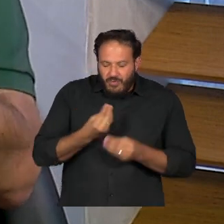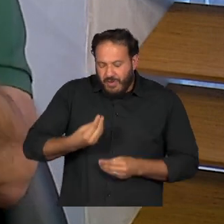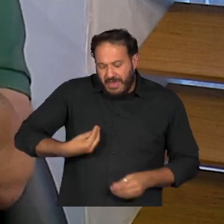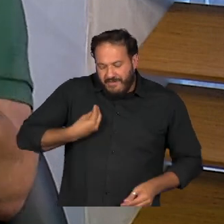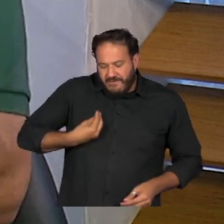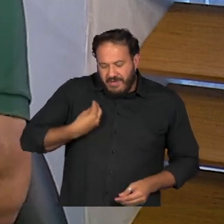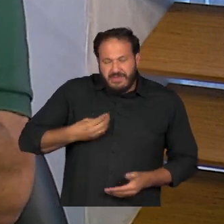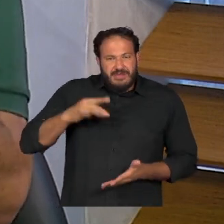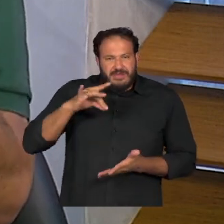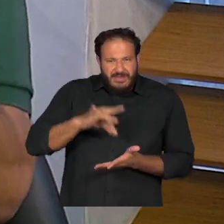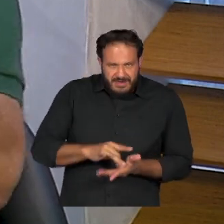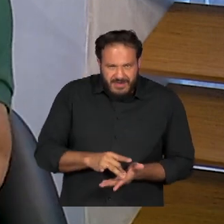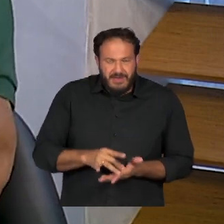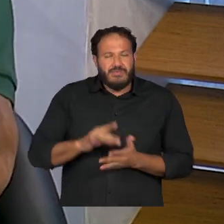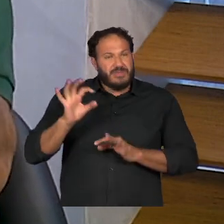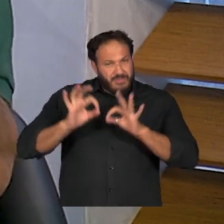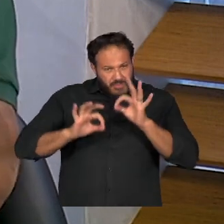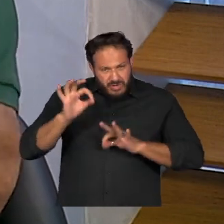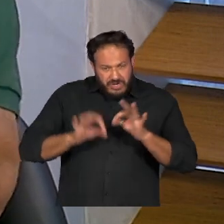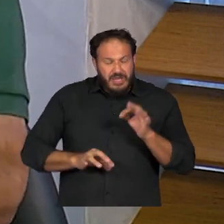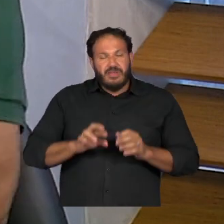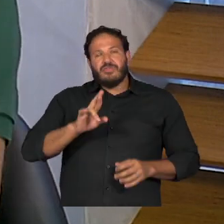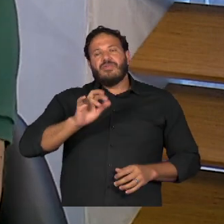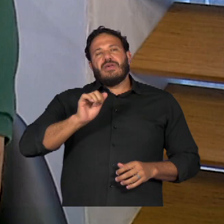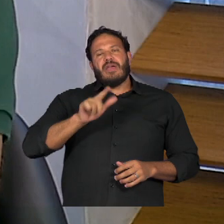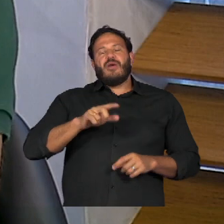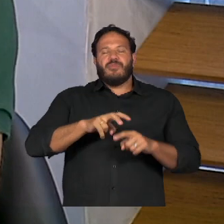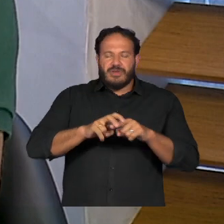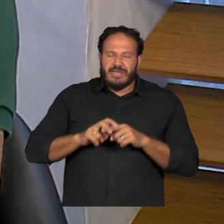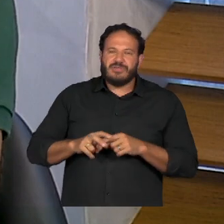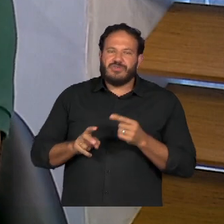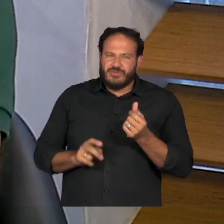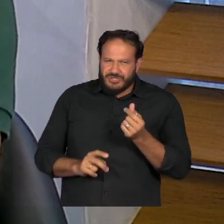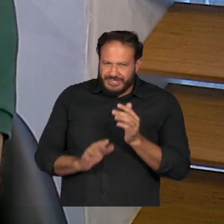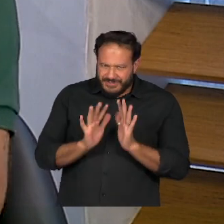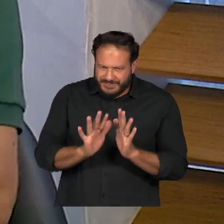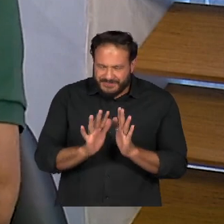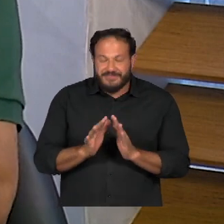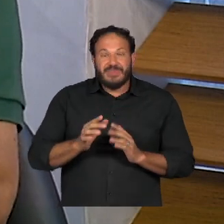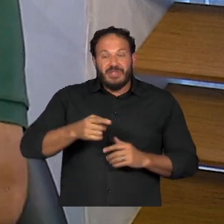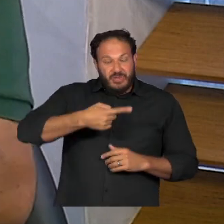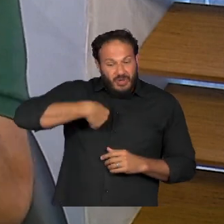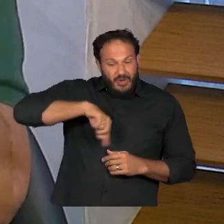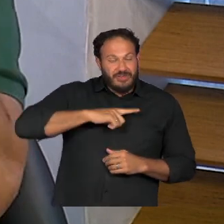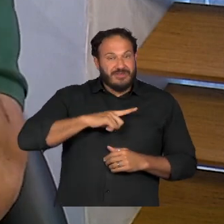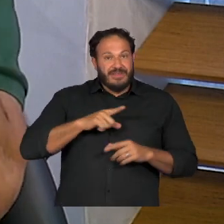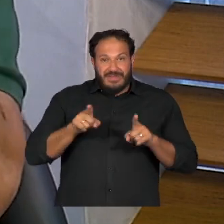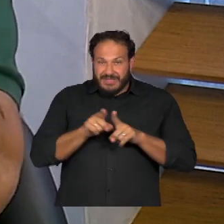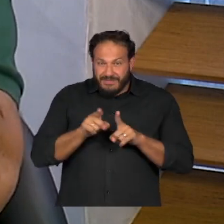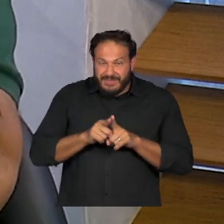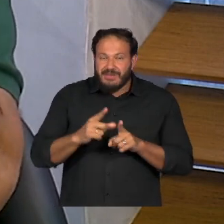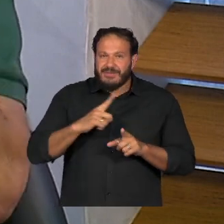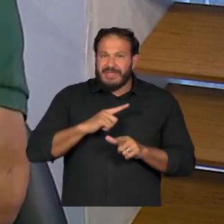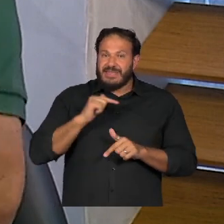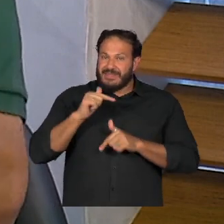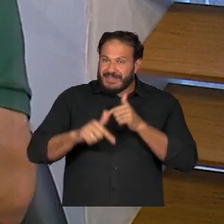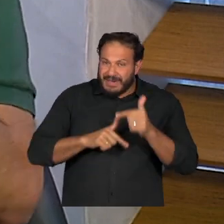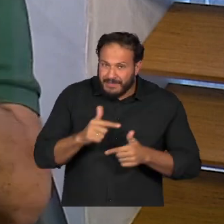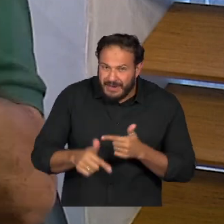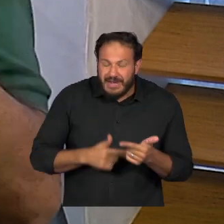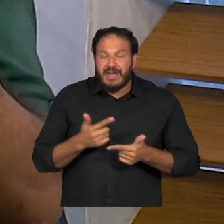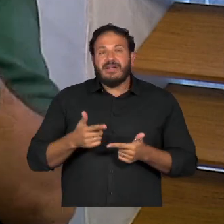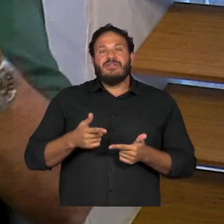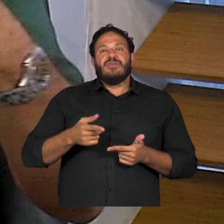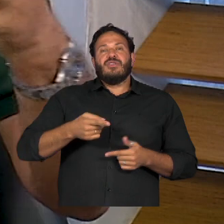real né e projeto real por causa da moeda Além disso nós temos também um trabalho eh